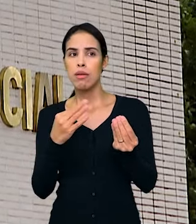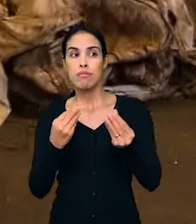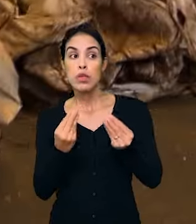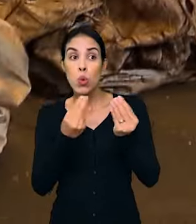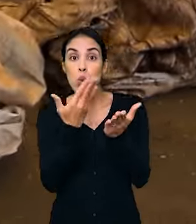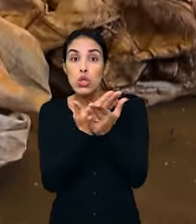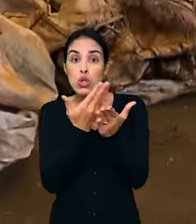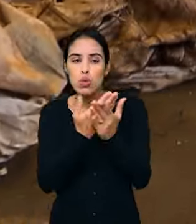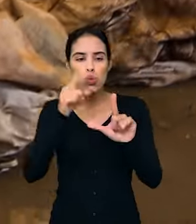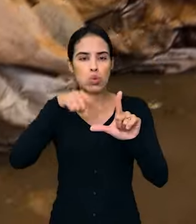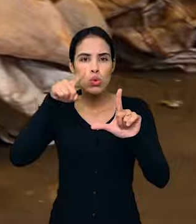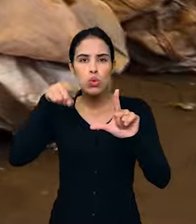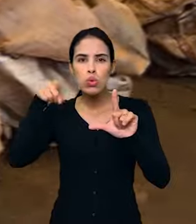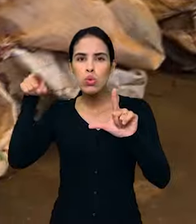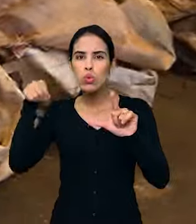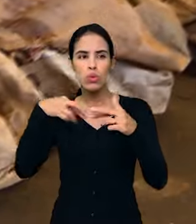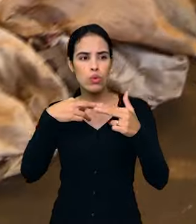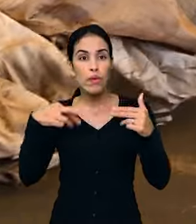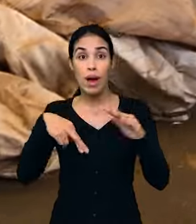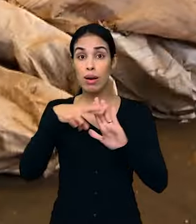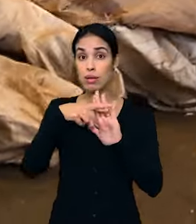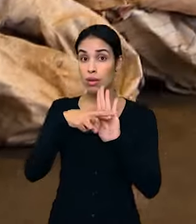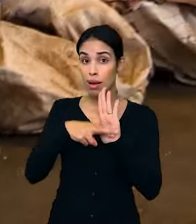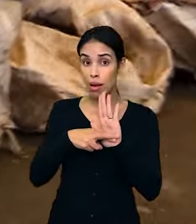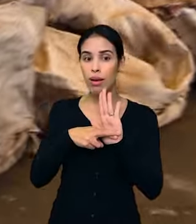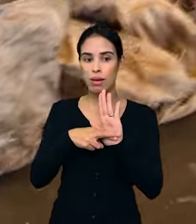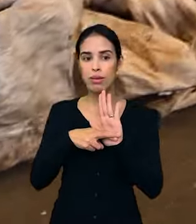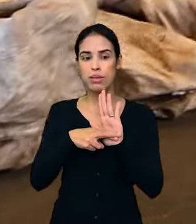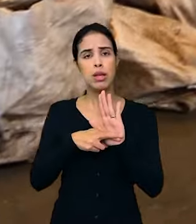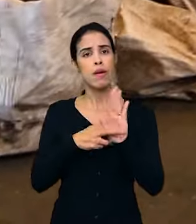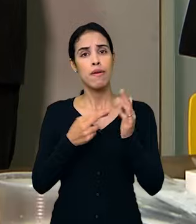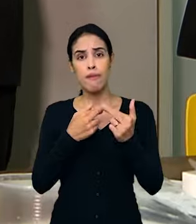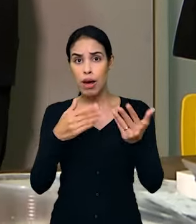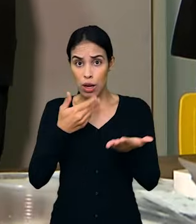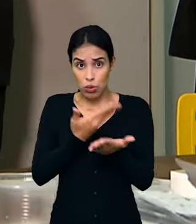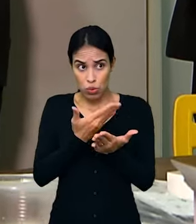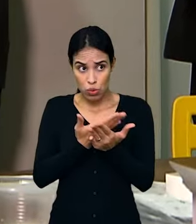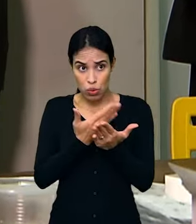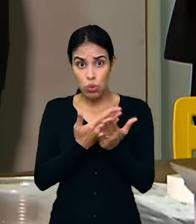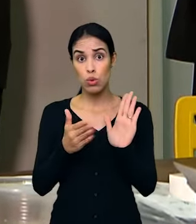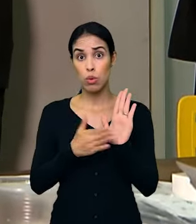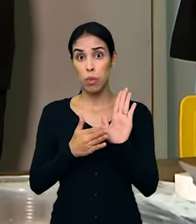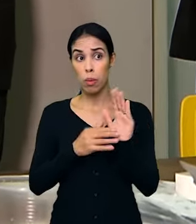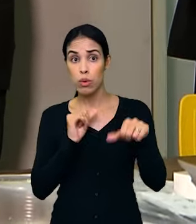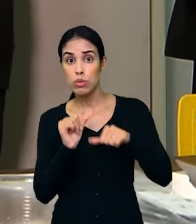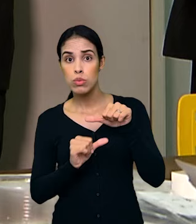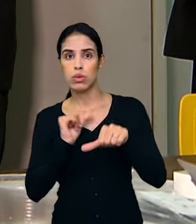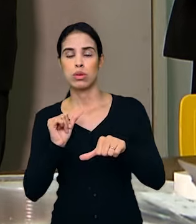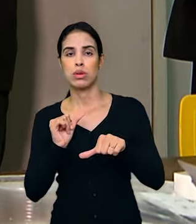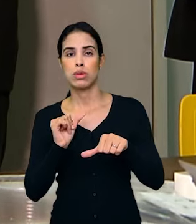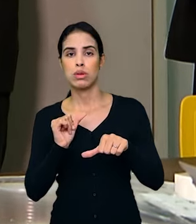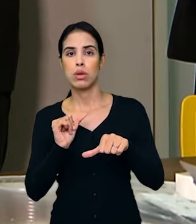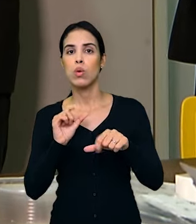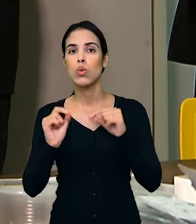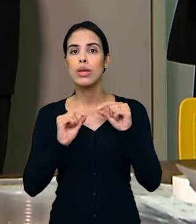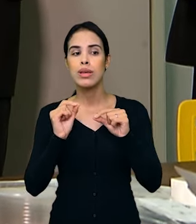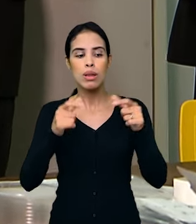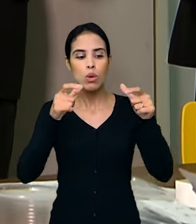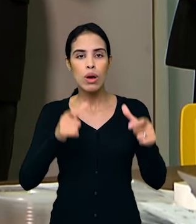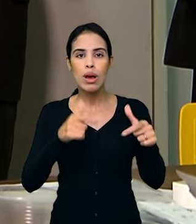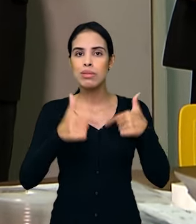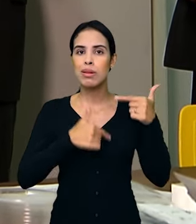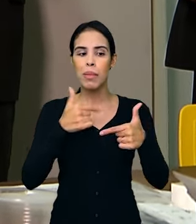com sugestões de atualização de normas regulamentadoras. Entre as mudanças propostas está a ampliação da definição do